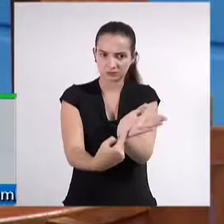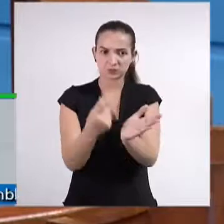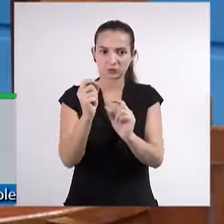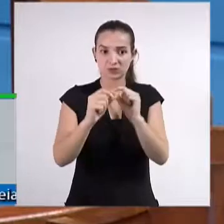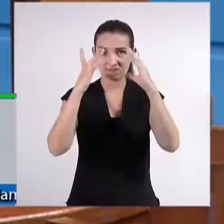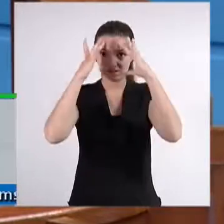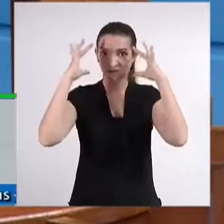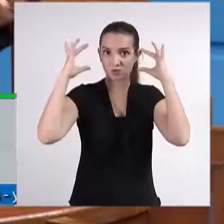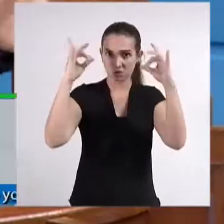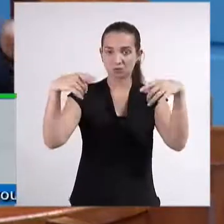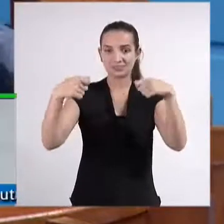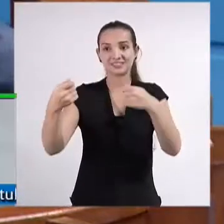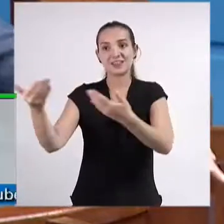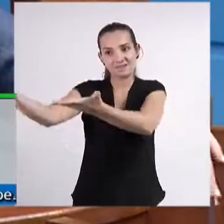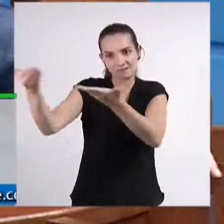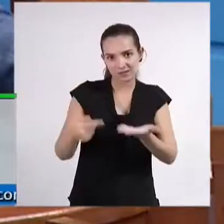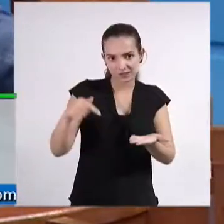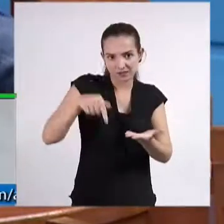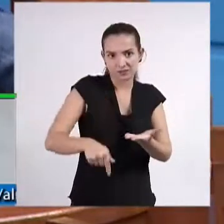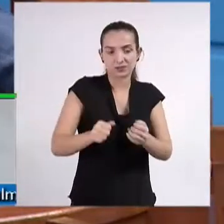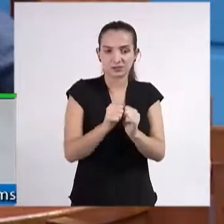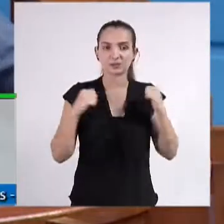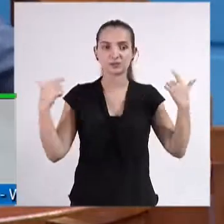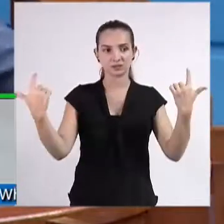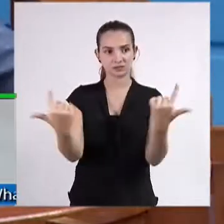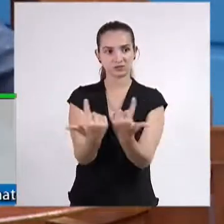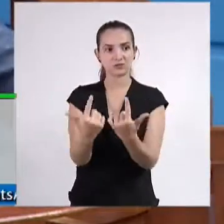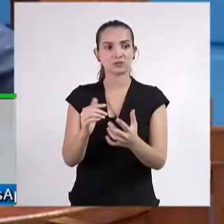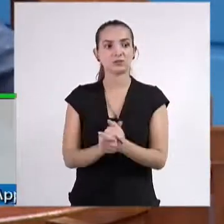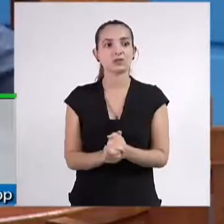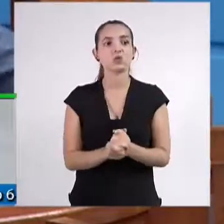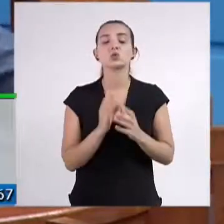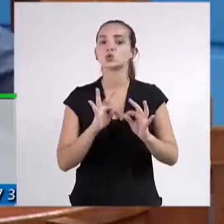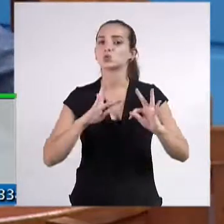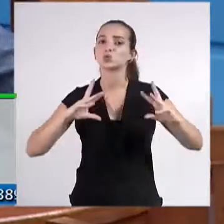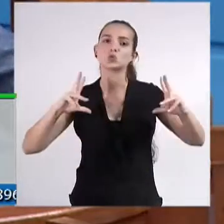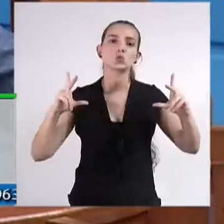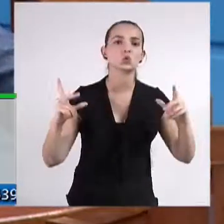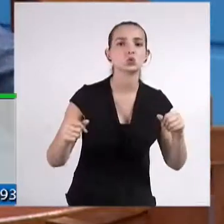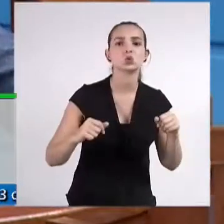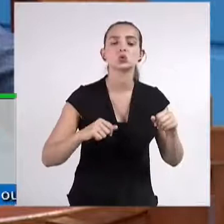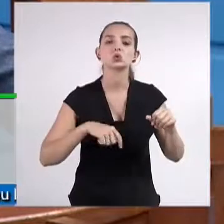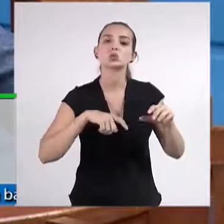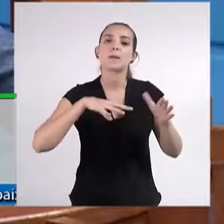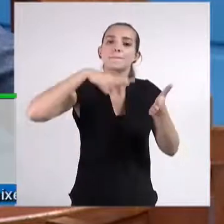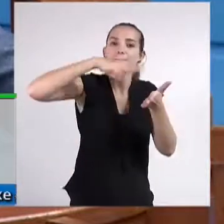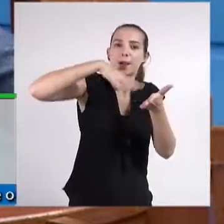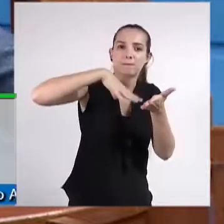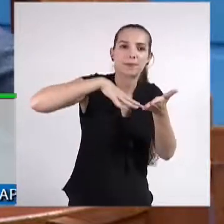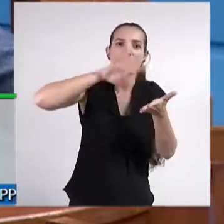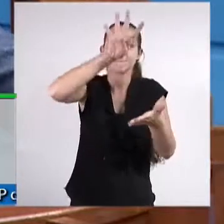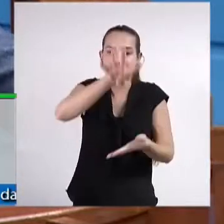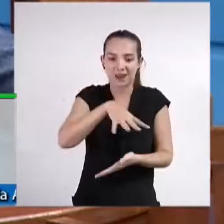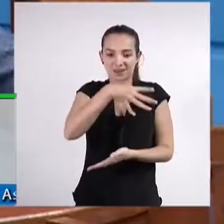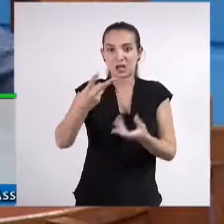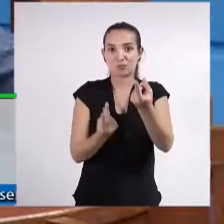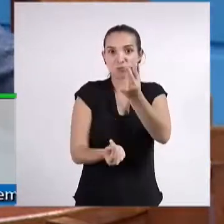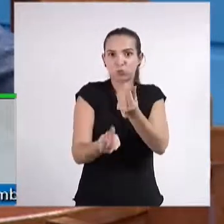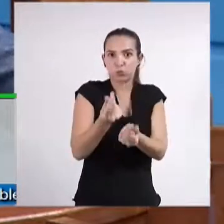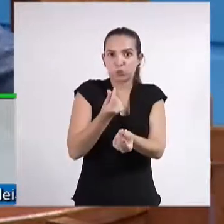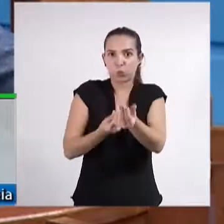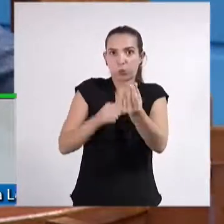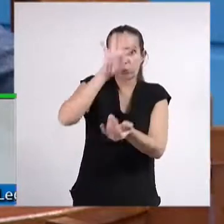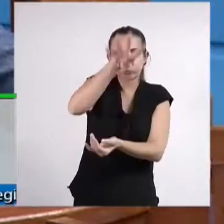mandar oficialmente aqui para a Assembleia as contas, né, o balanço financeiro da Energisa